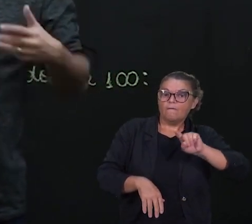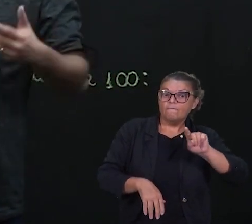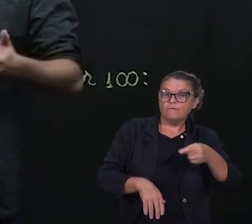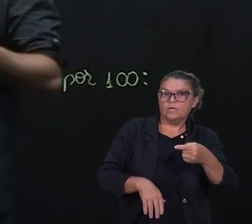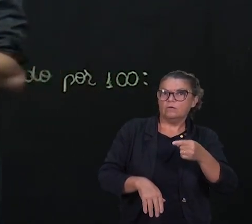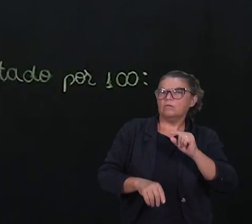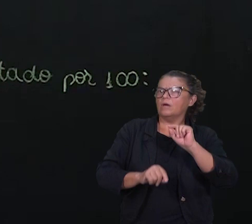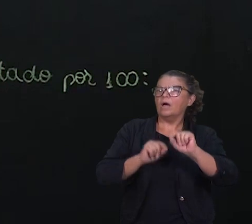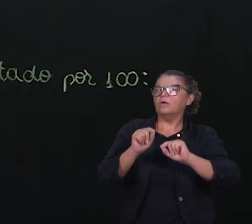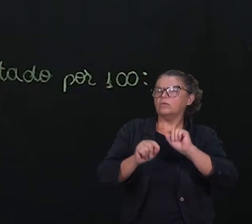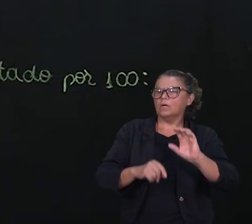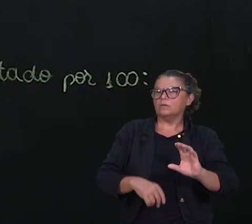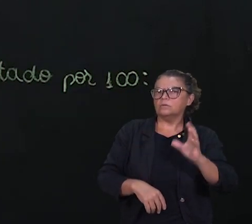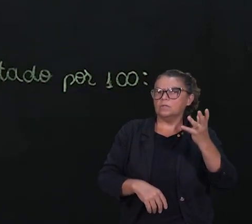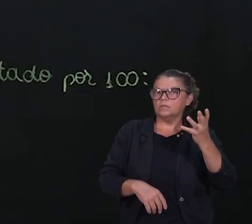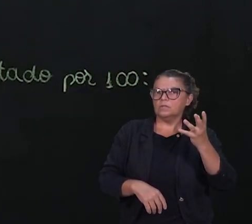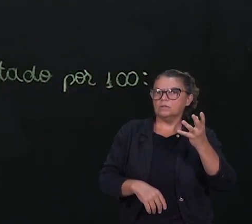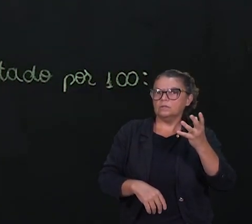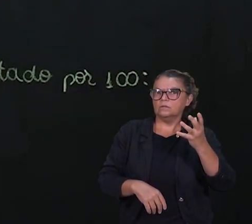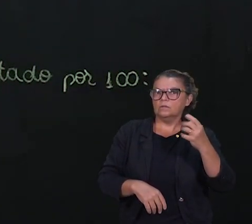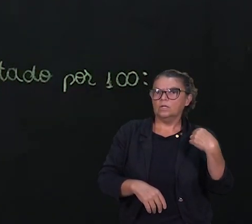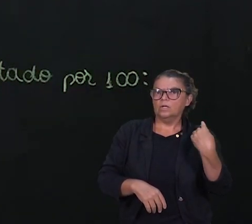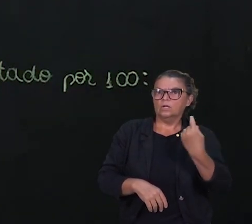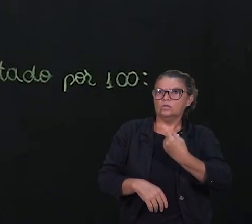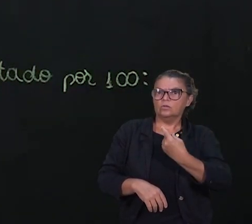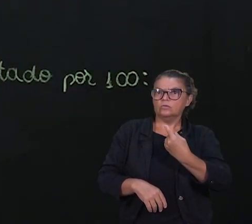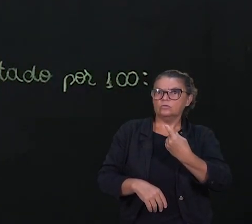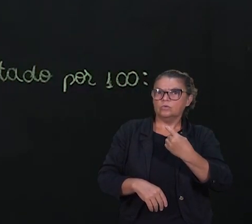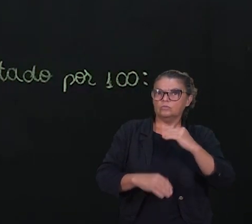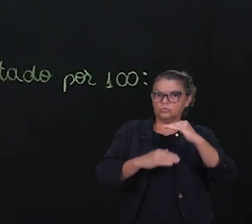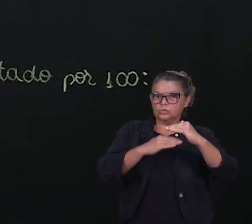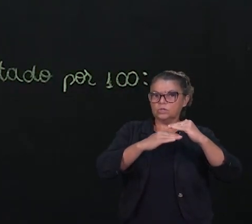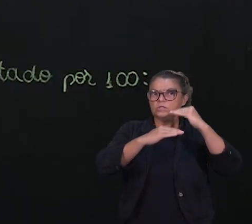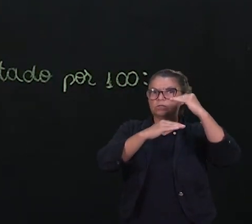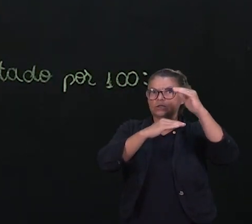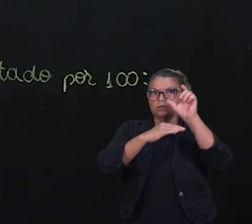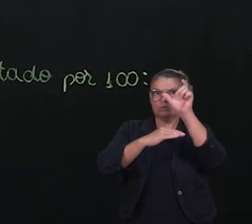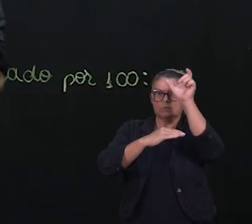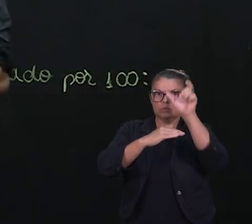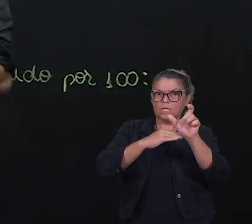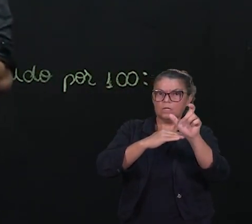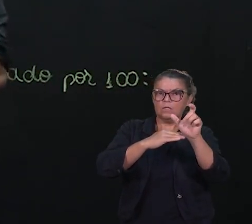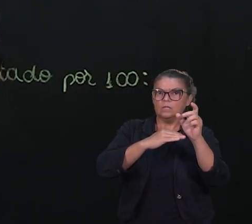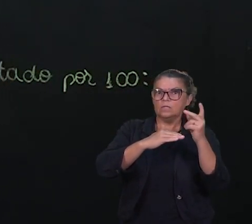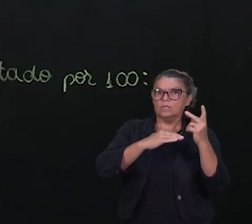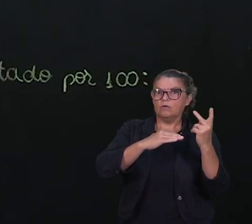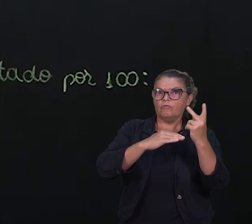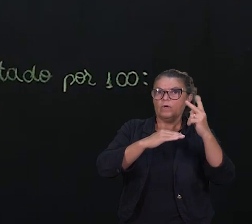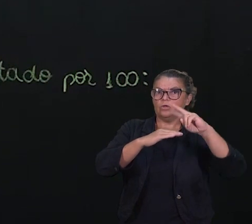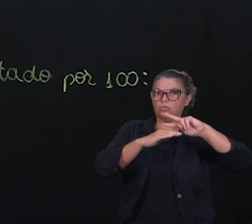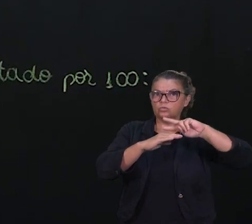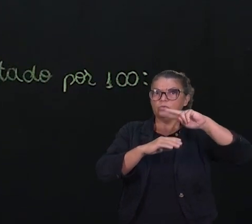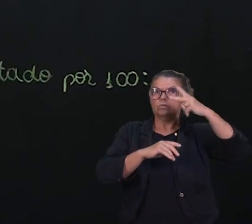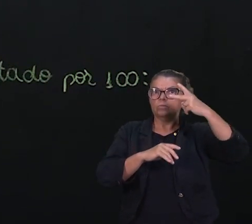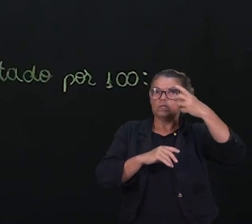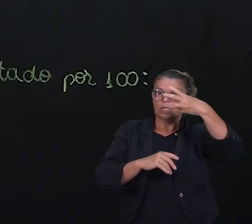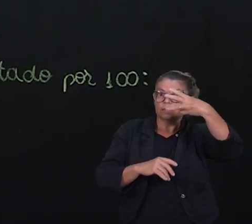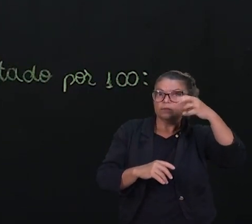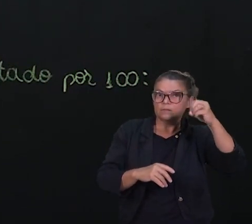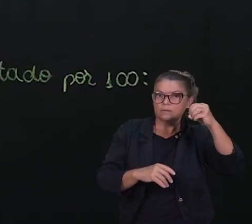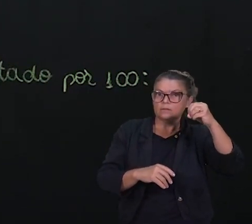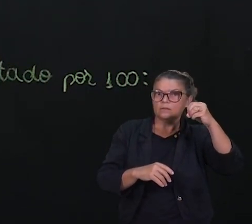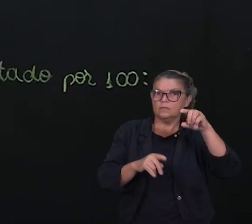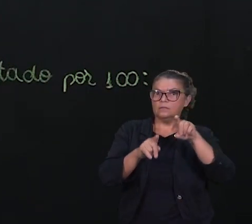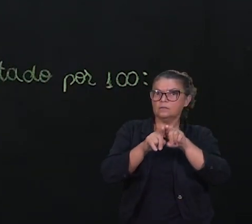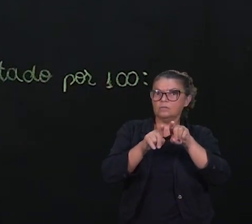vírgula. E aí o que acontece? A gente vai pegar aqui em cima o valor de aumento, que nesse caso agora ficou